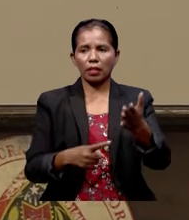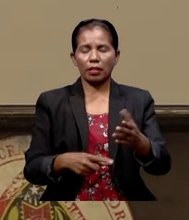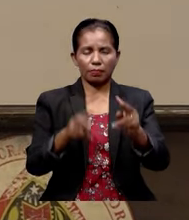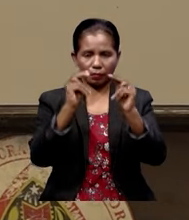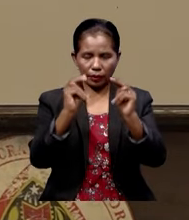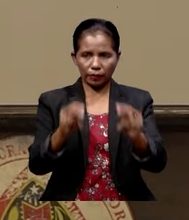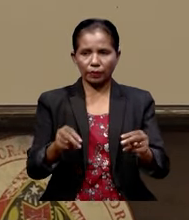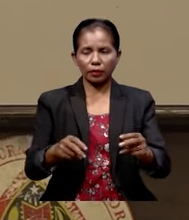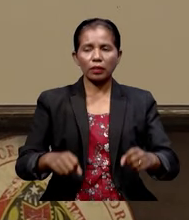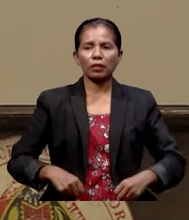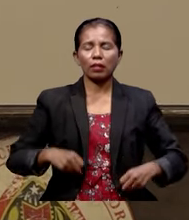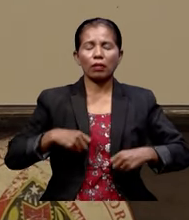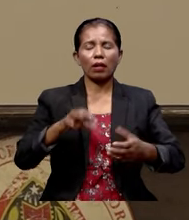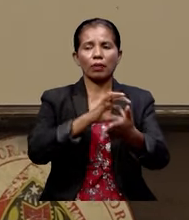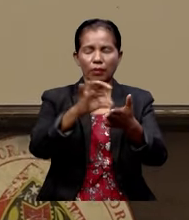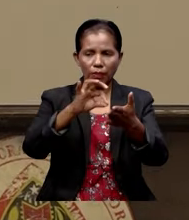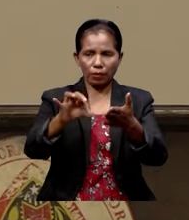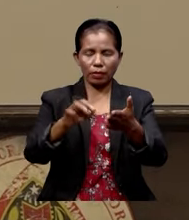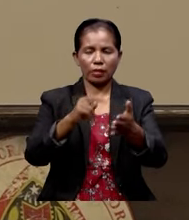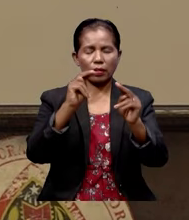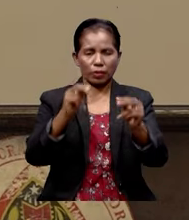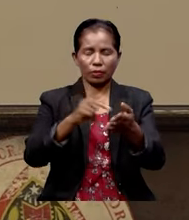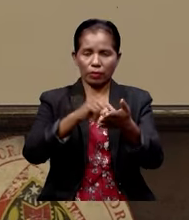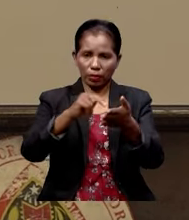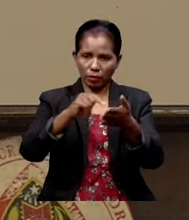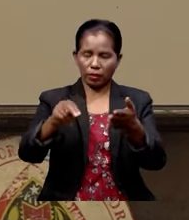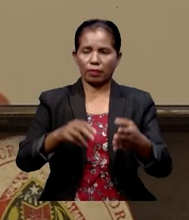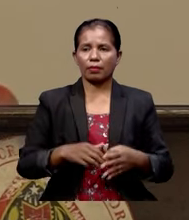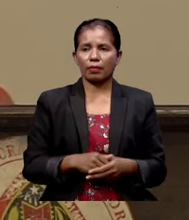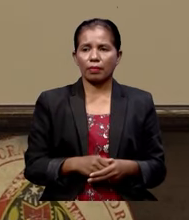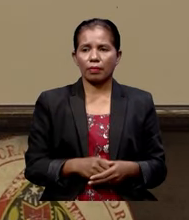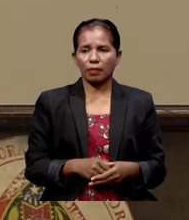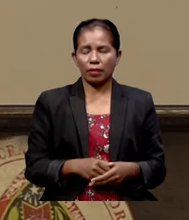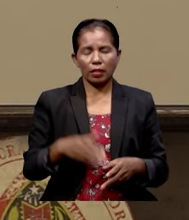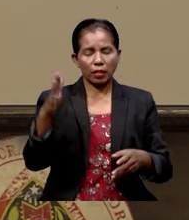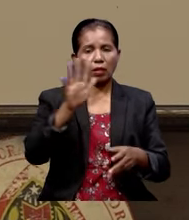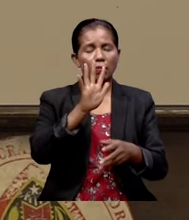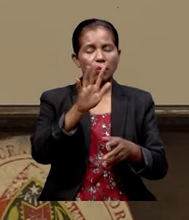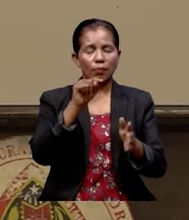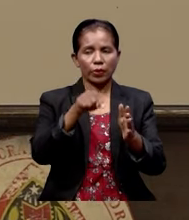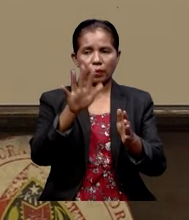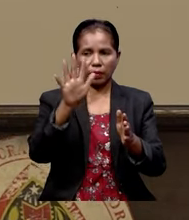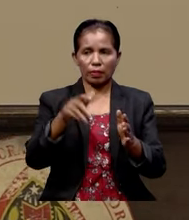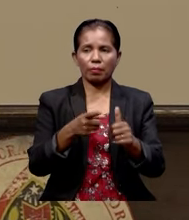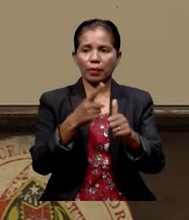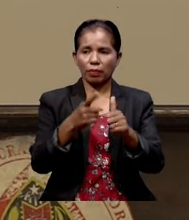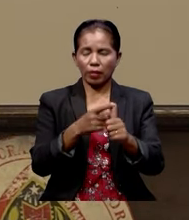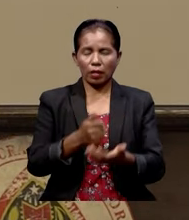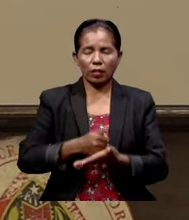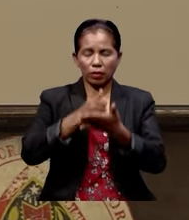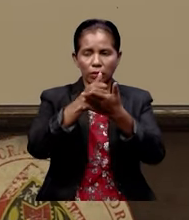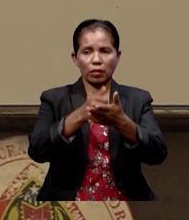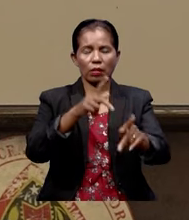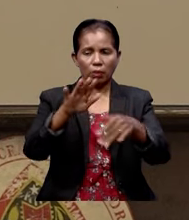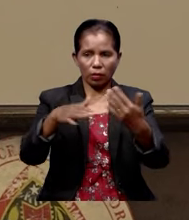precisa assustar de contabilidade, principalmente na Timor-Leste. E Raposo Lima, primeiro, a fazura pode contribuir